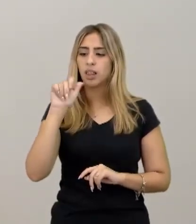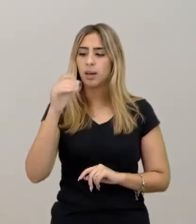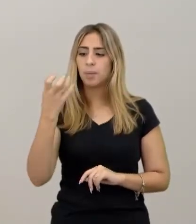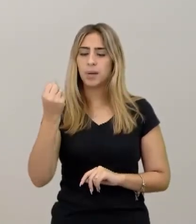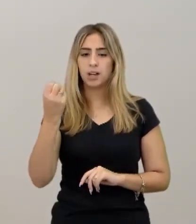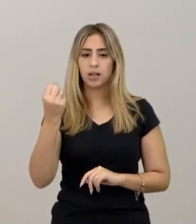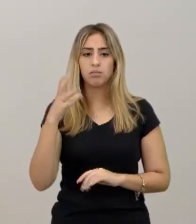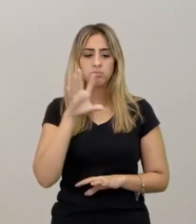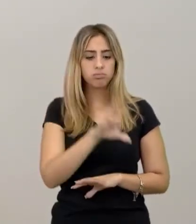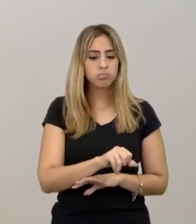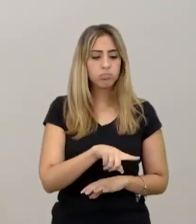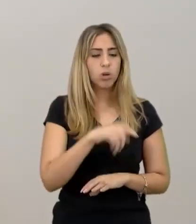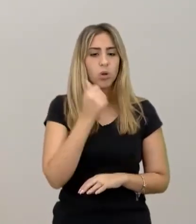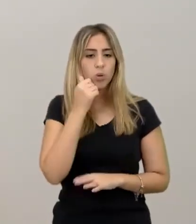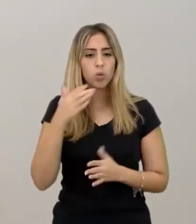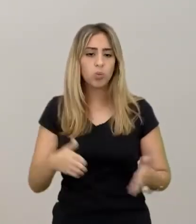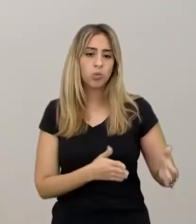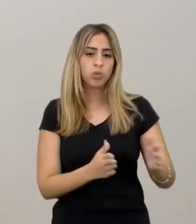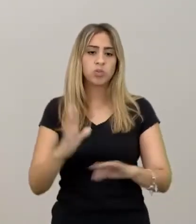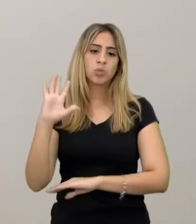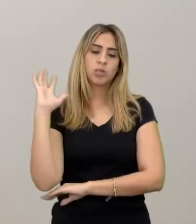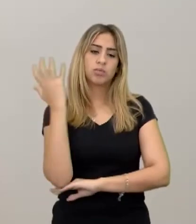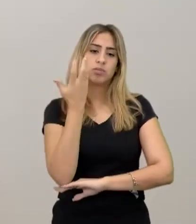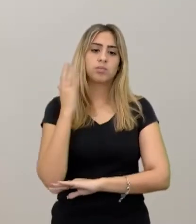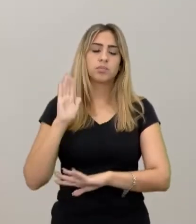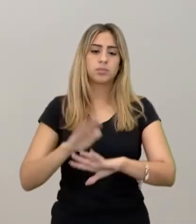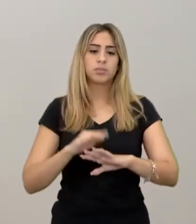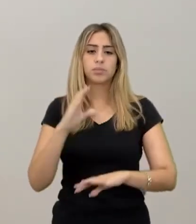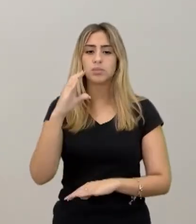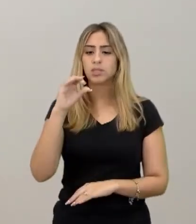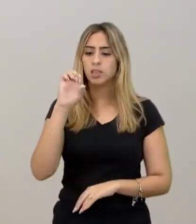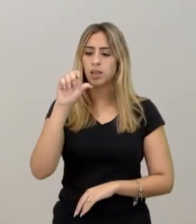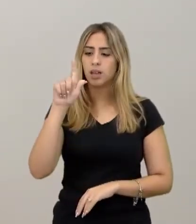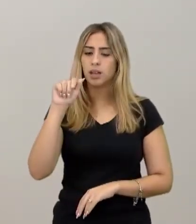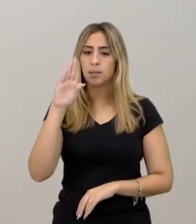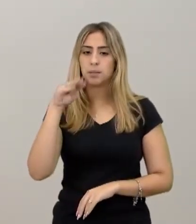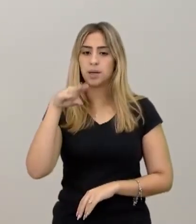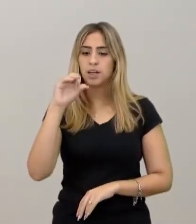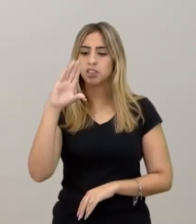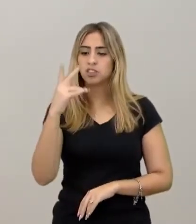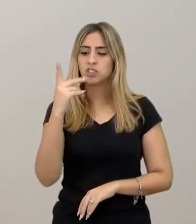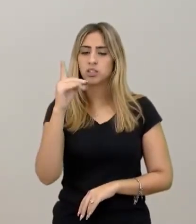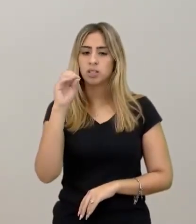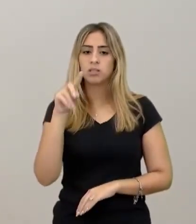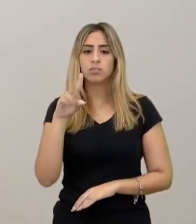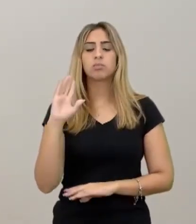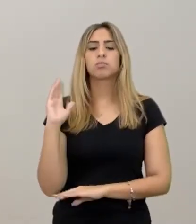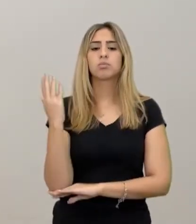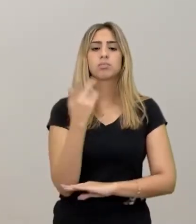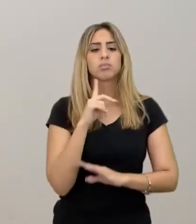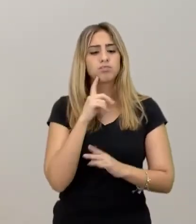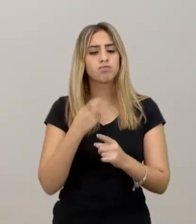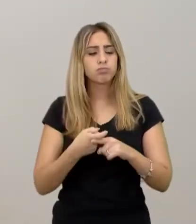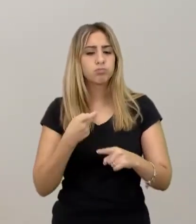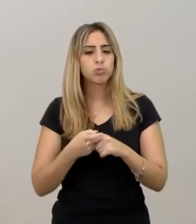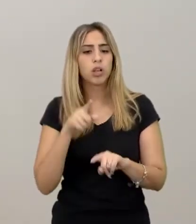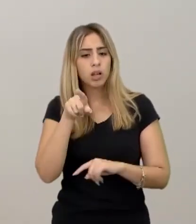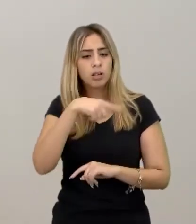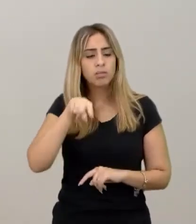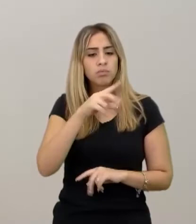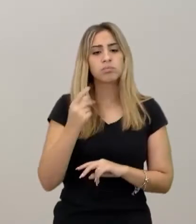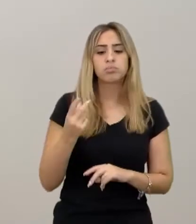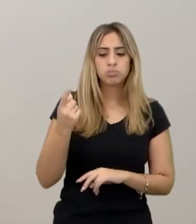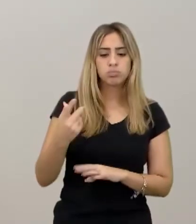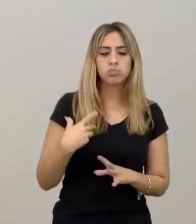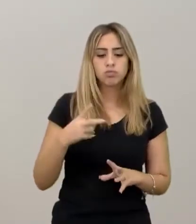rio e cinzas de uma árvore que se chama cega machado, né? É uma árvore, ela é bem dura, então essa árvore que dá